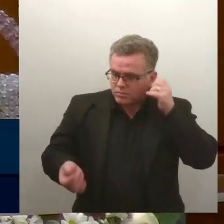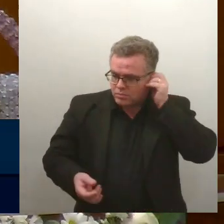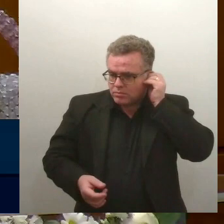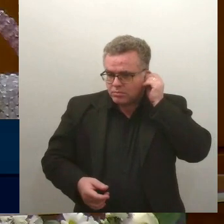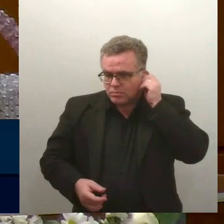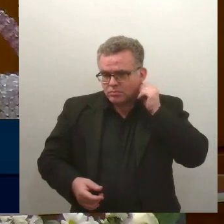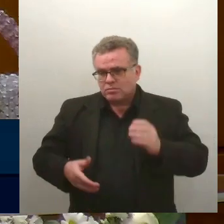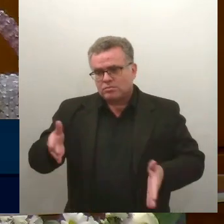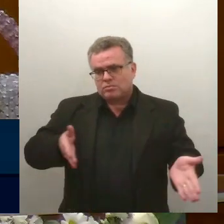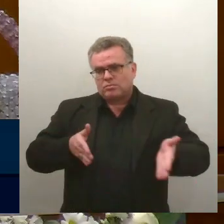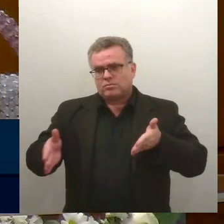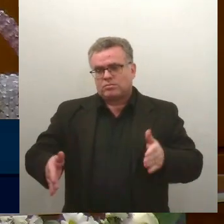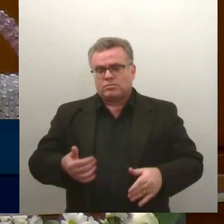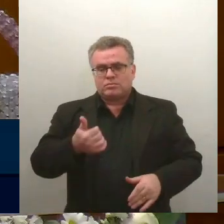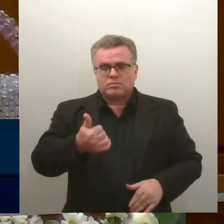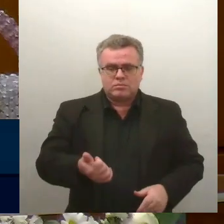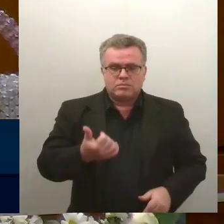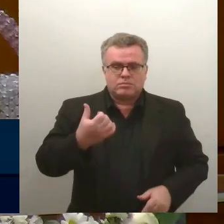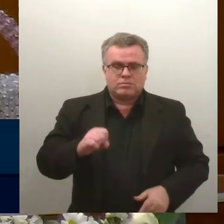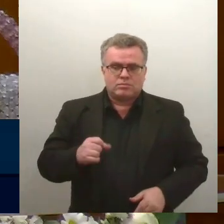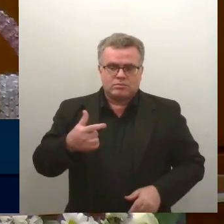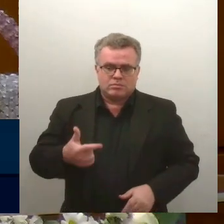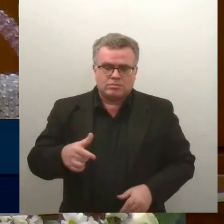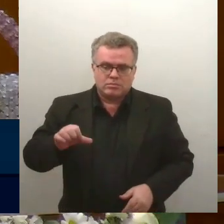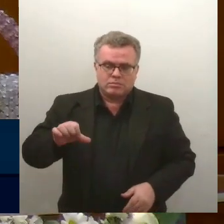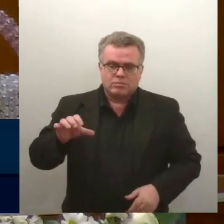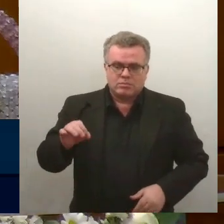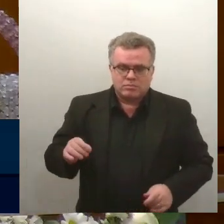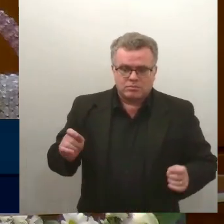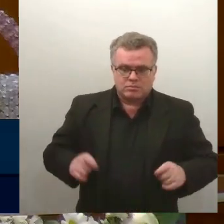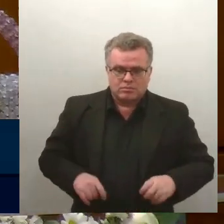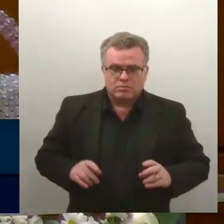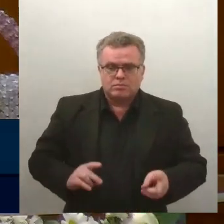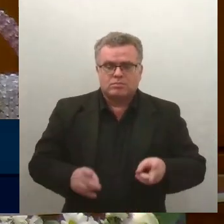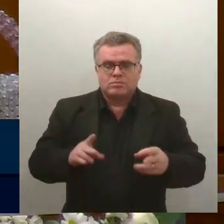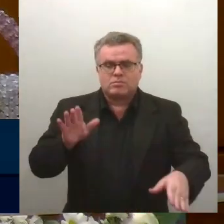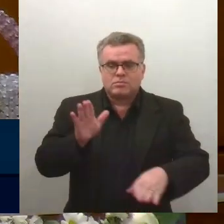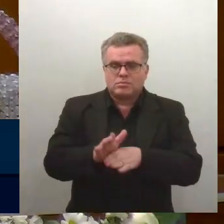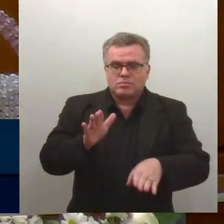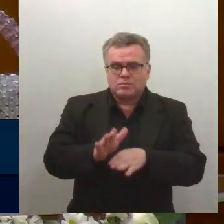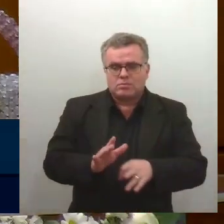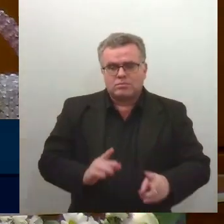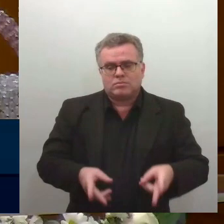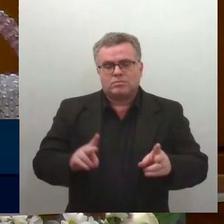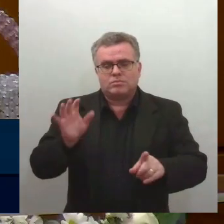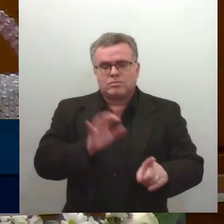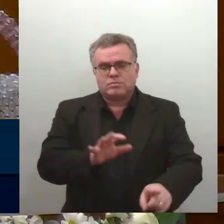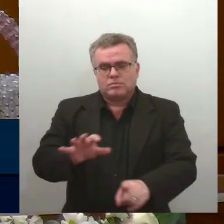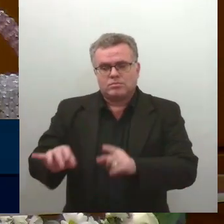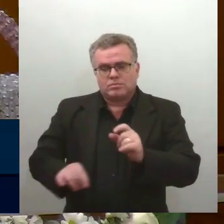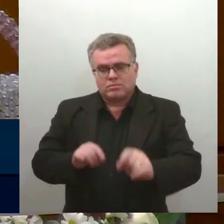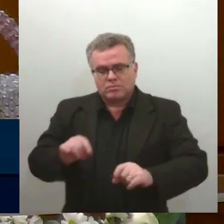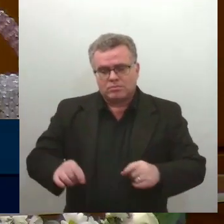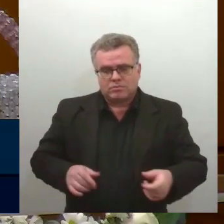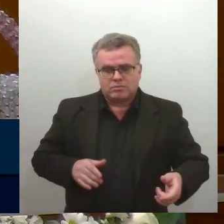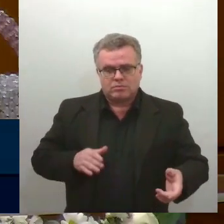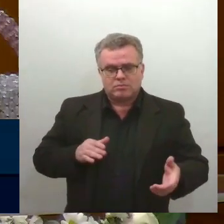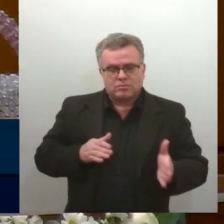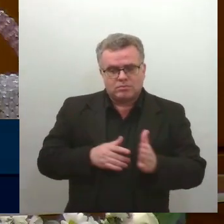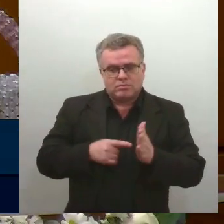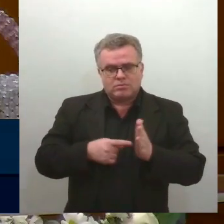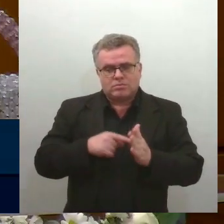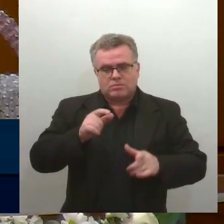90, teve grande contribuição e influência, indicava tendências, pautas,